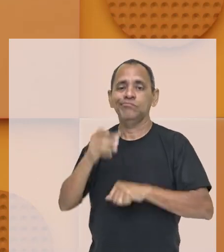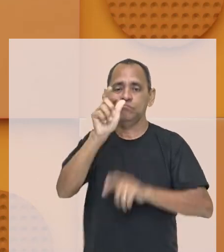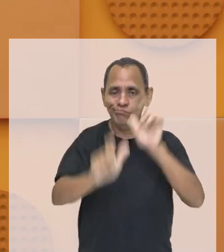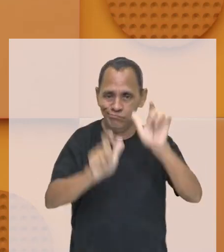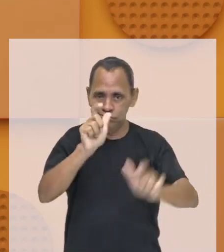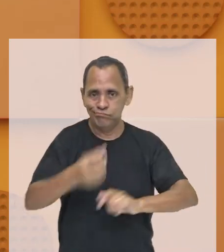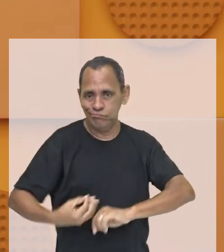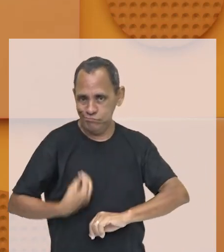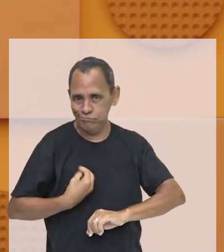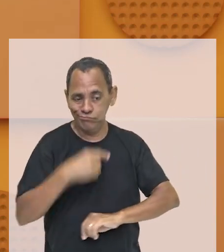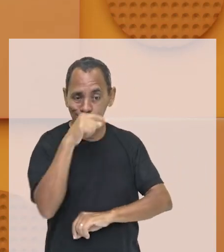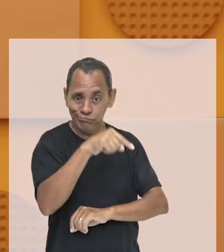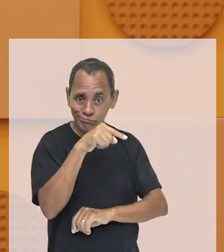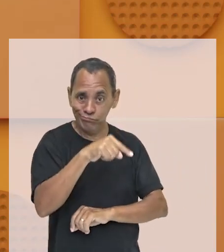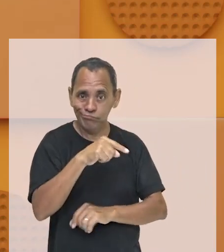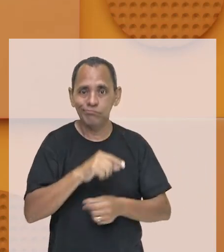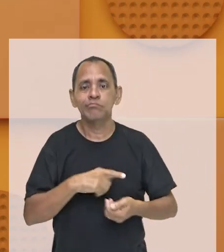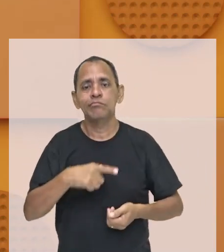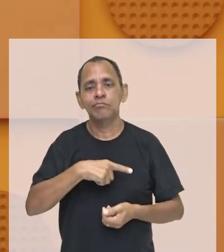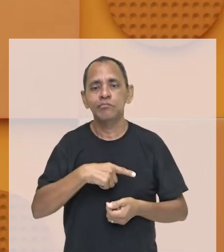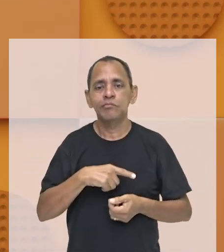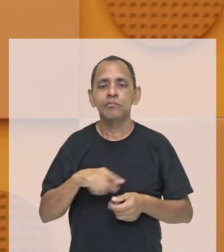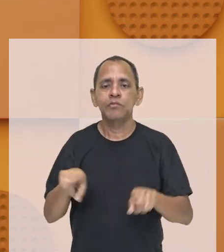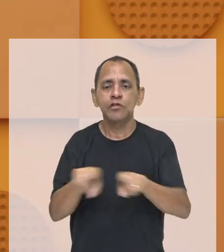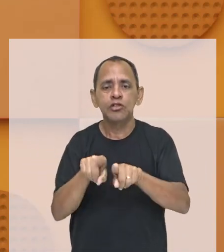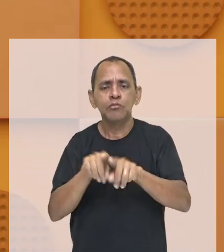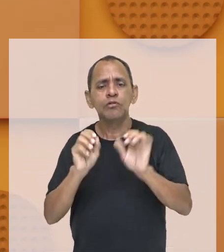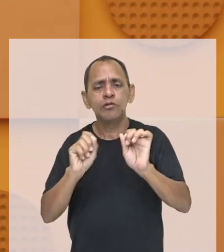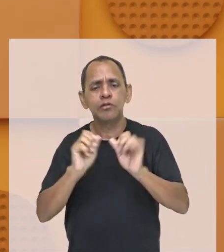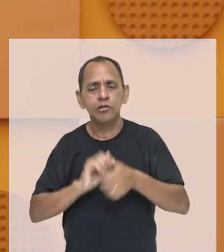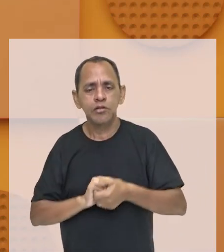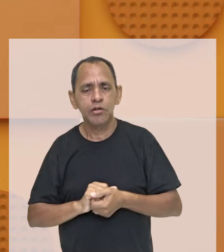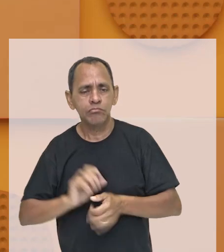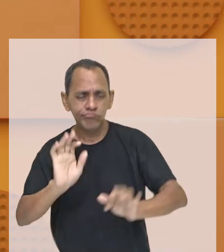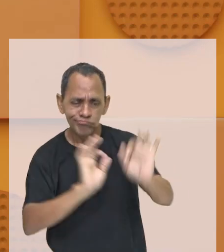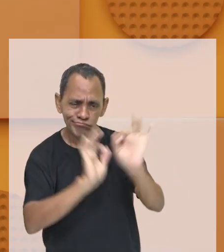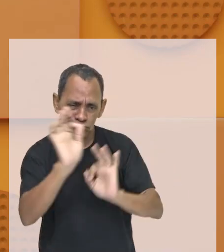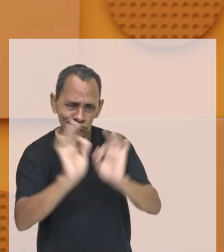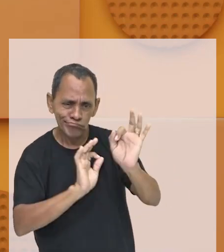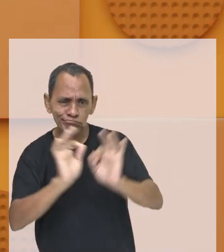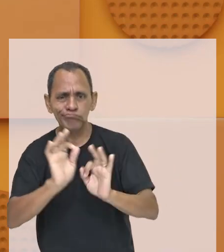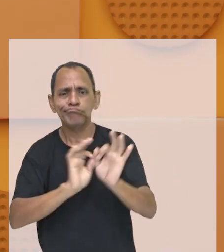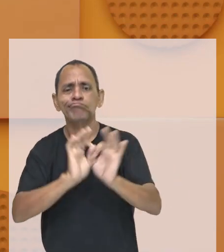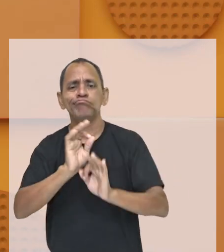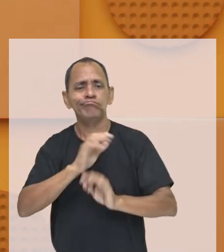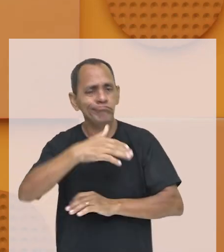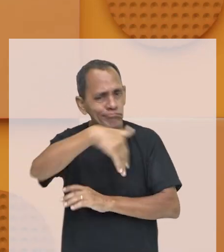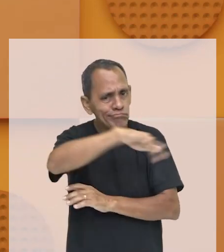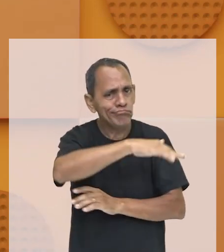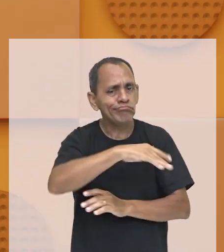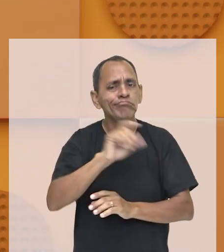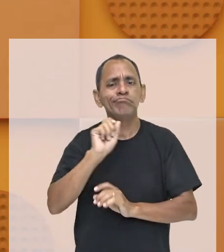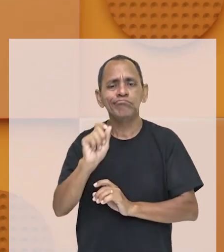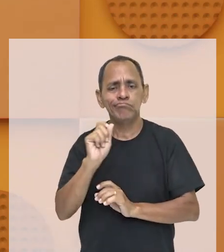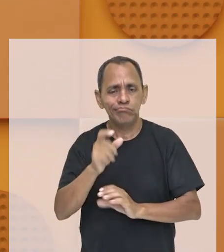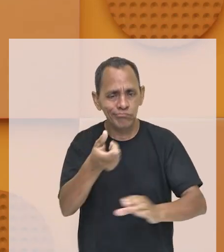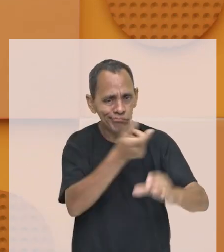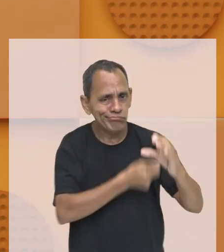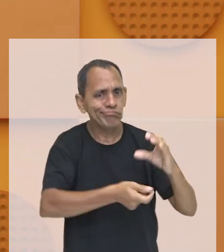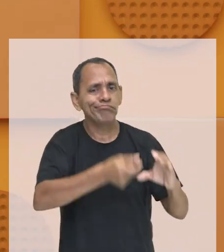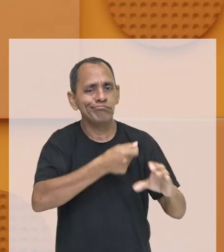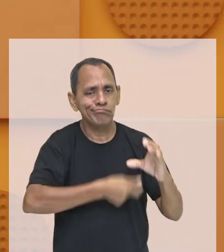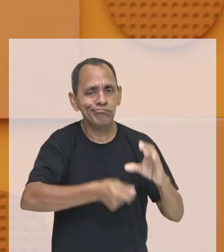também entendemos que quem constrói o espaço na sociedade atual é o capitalismo. Então nós